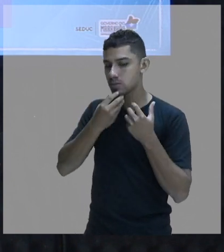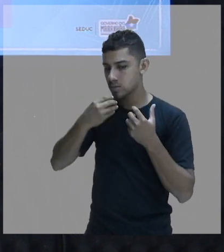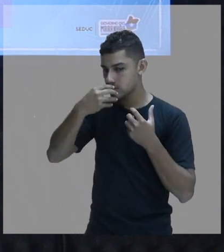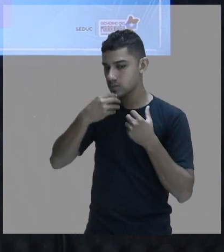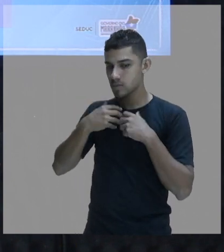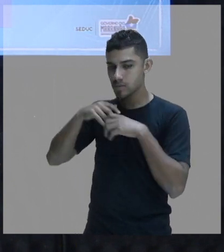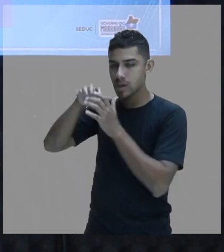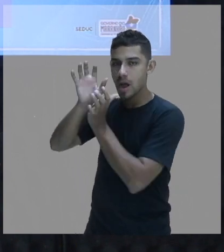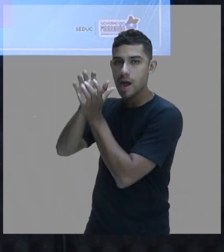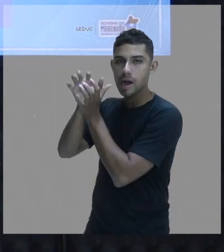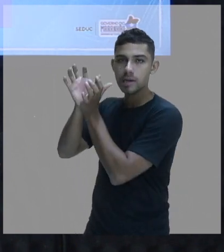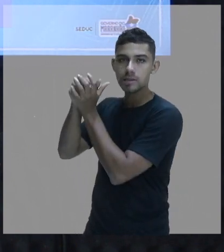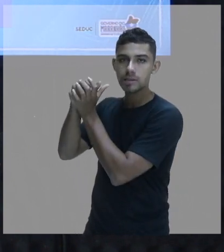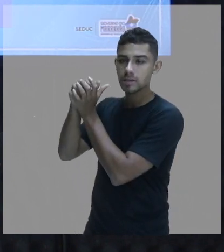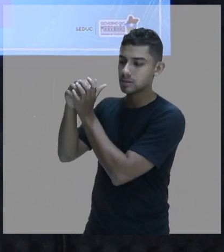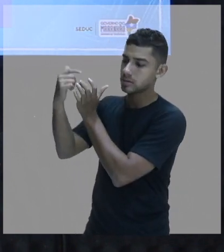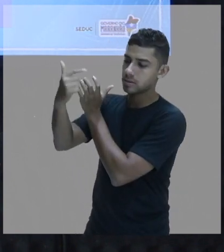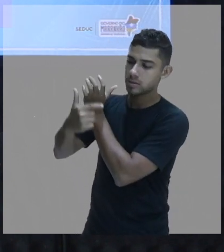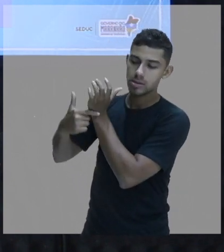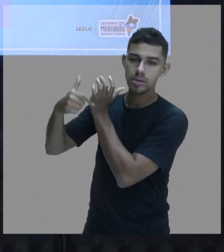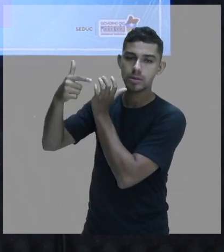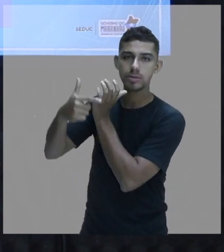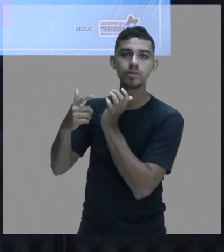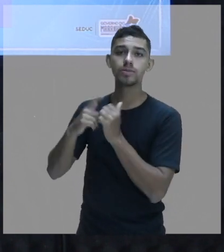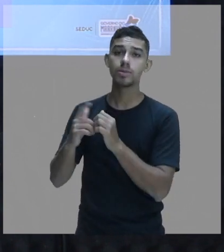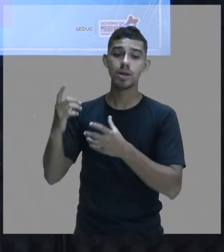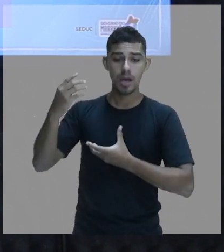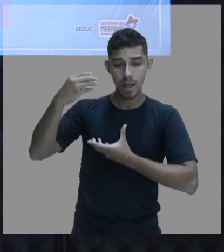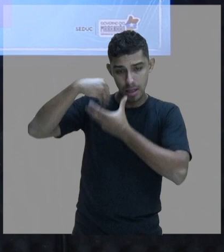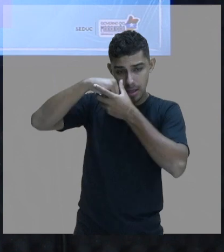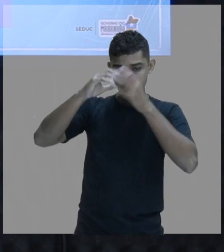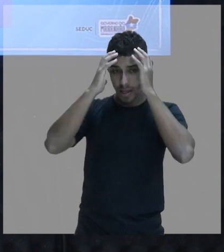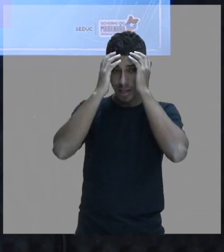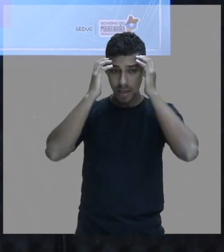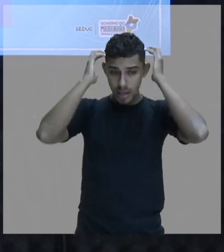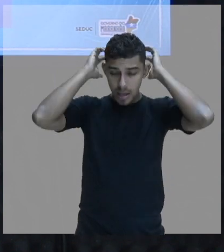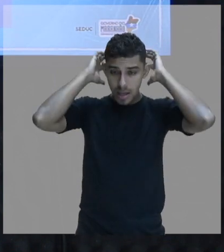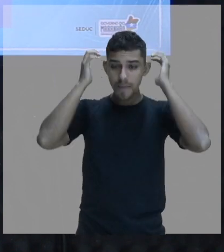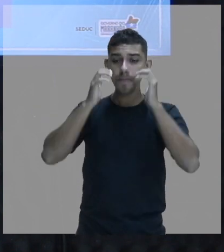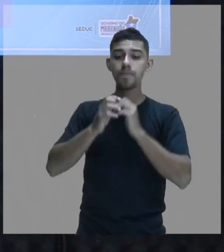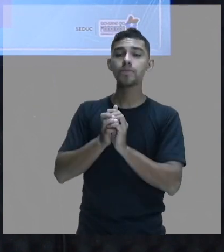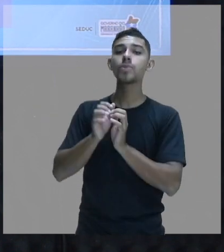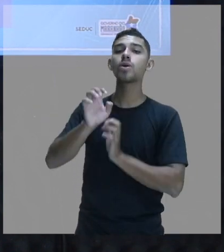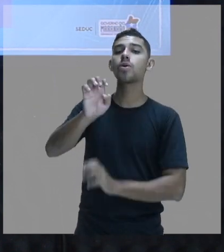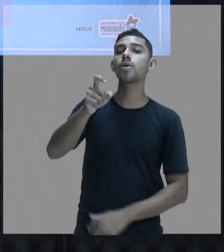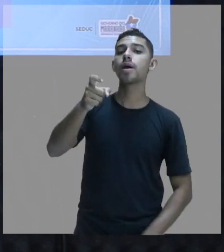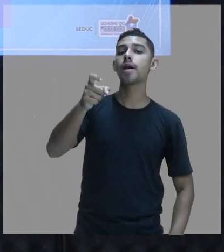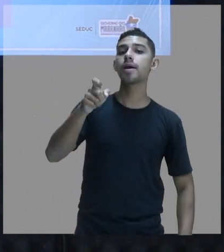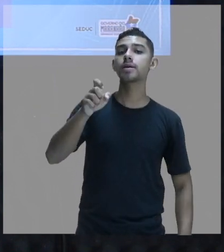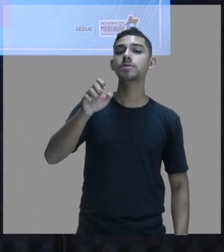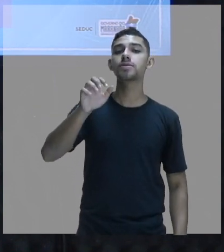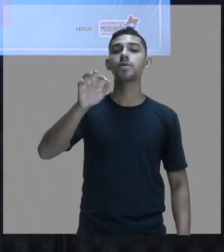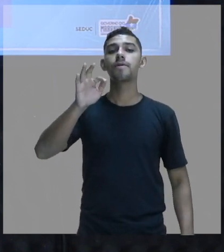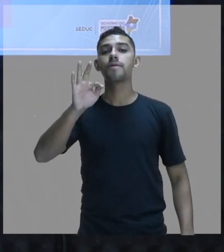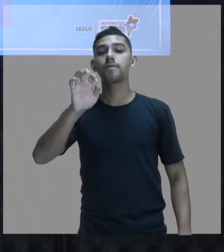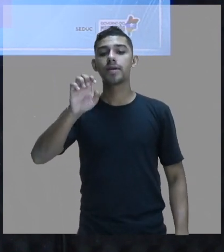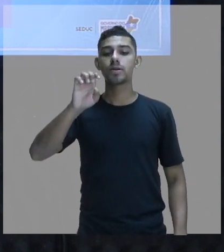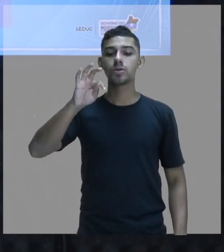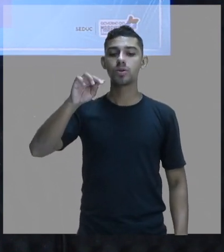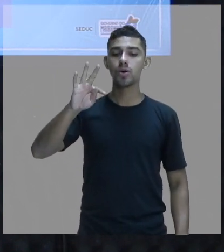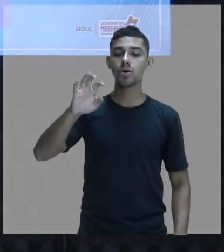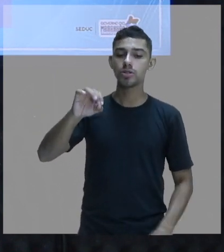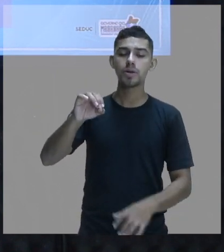pela mastigação. Nós temos dentro da cabeça o esfenoide, que é o osso que ele tem a aparência de um